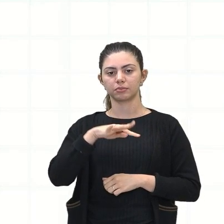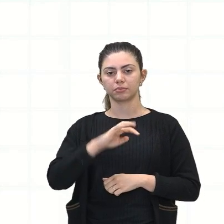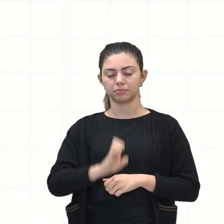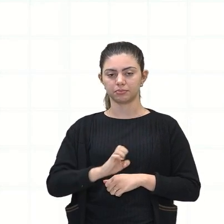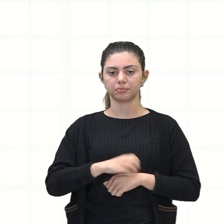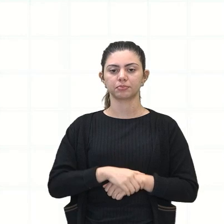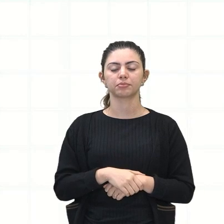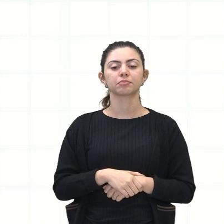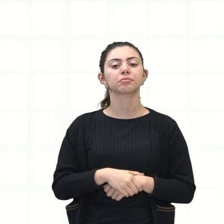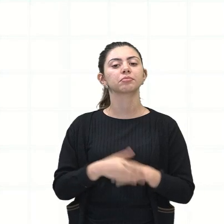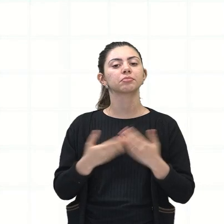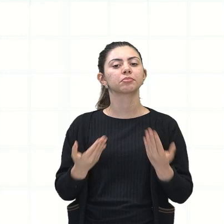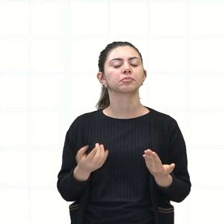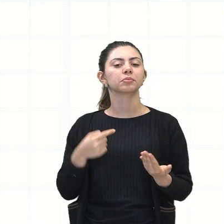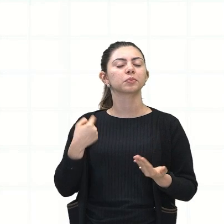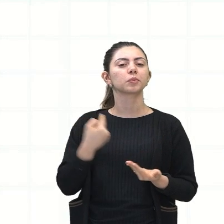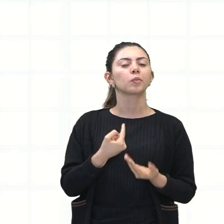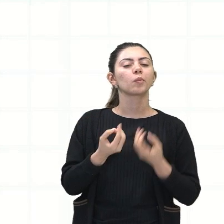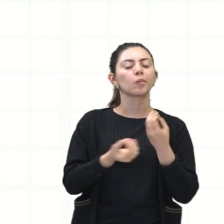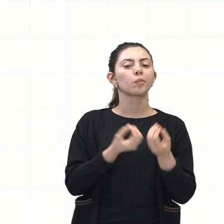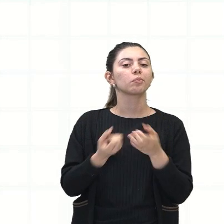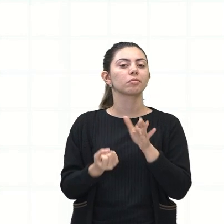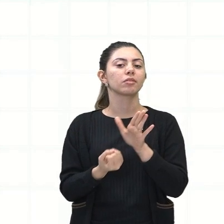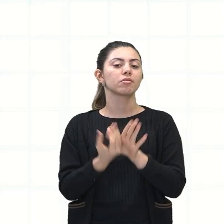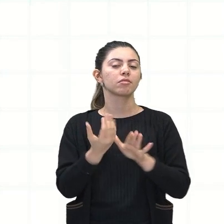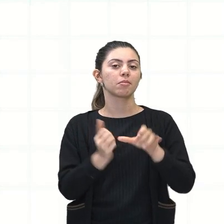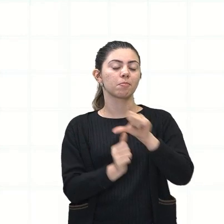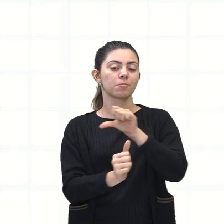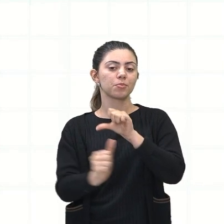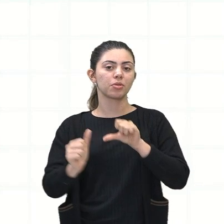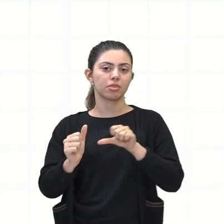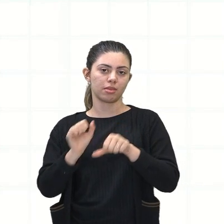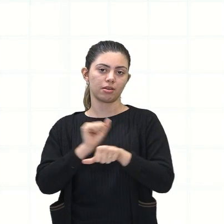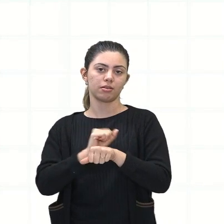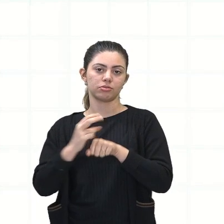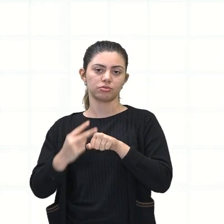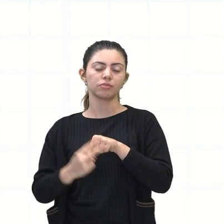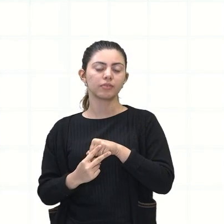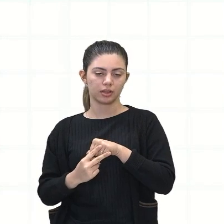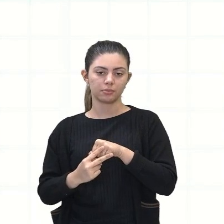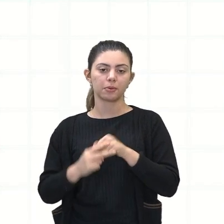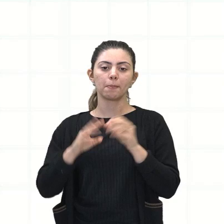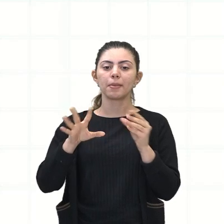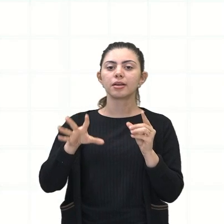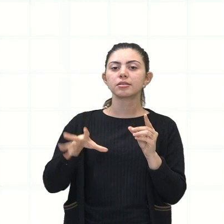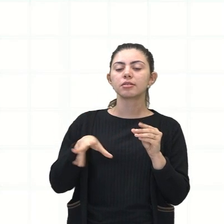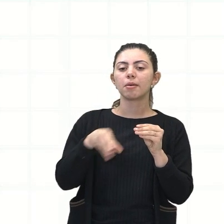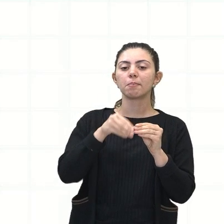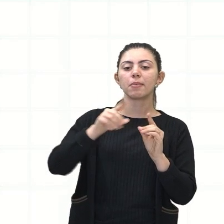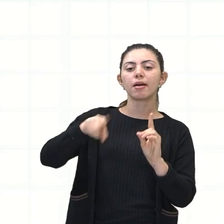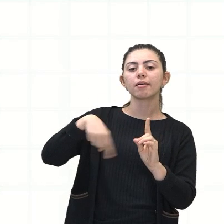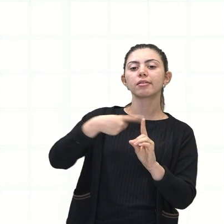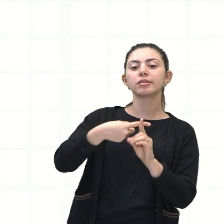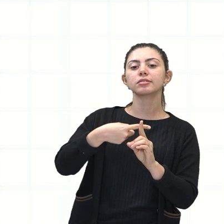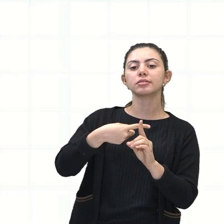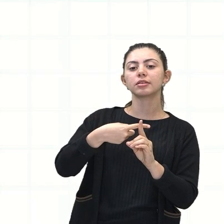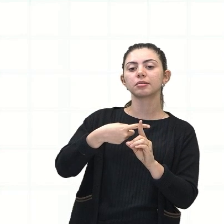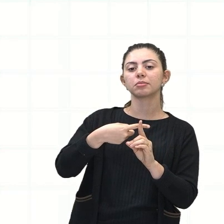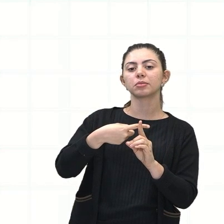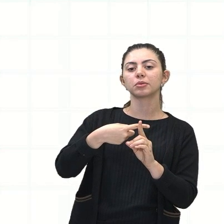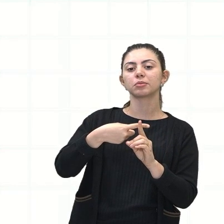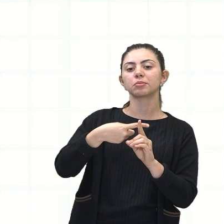Então, nós vamos criar um advérbio a partir desses adjetivos, acrescentando aqui o li,